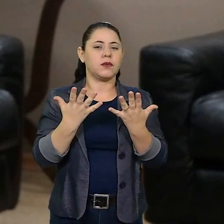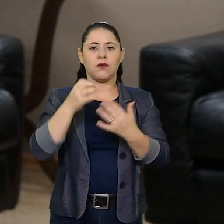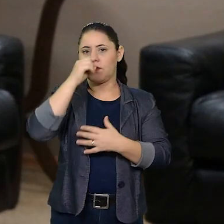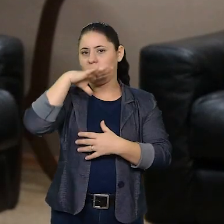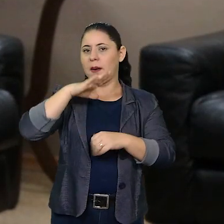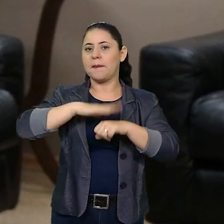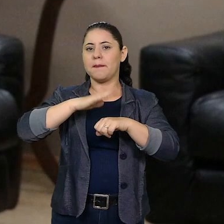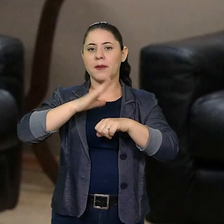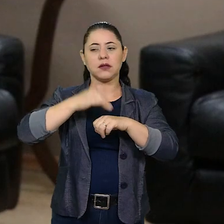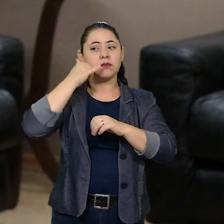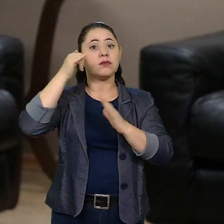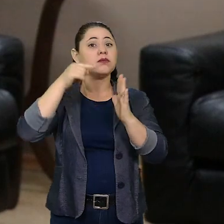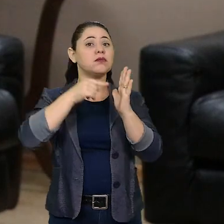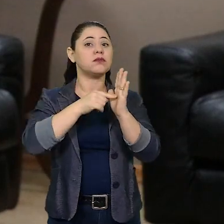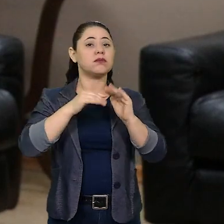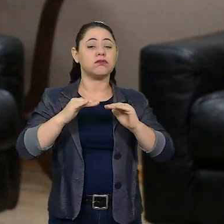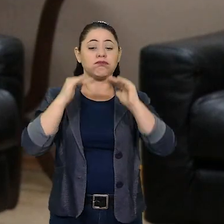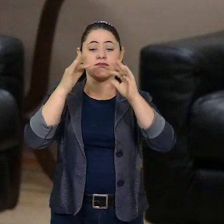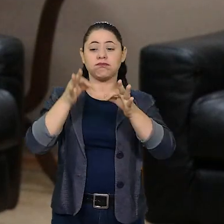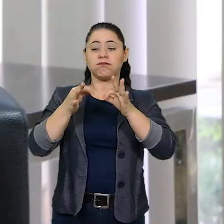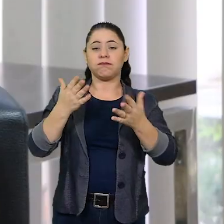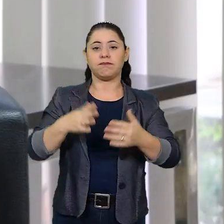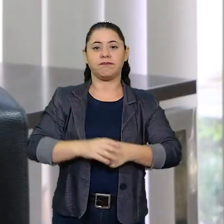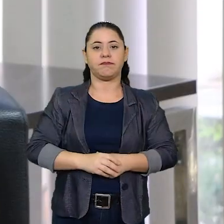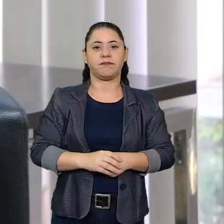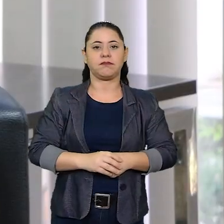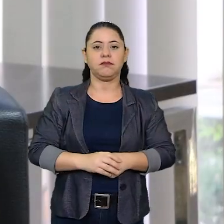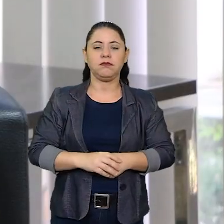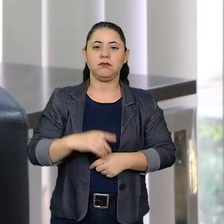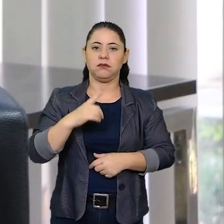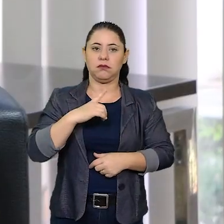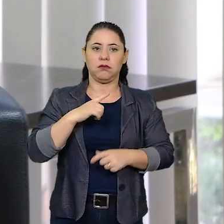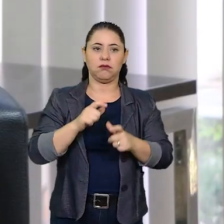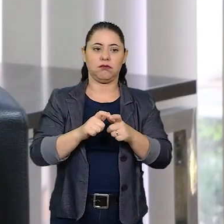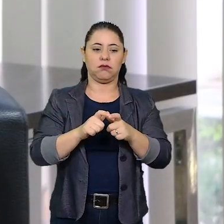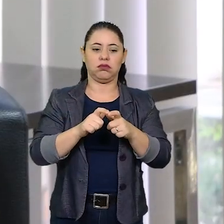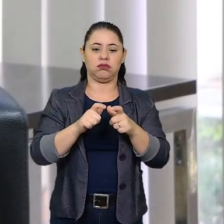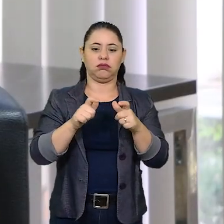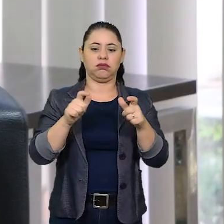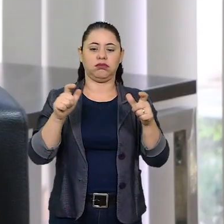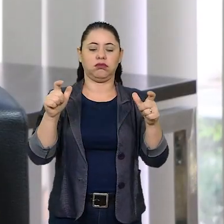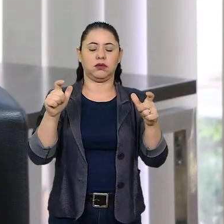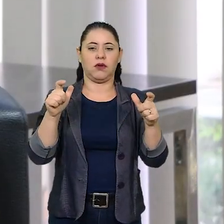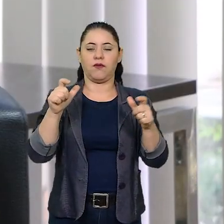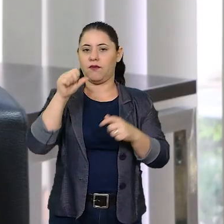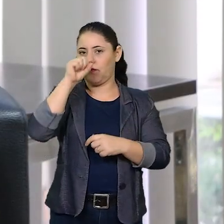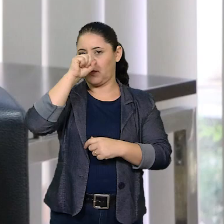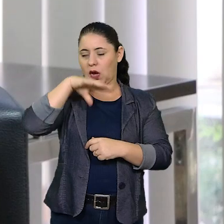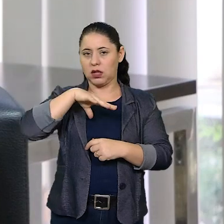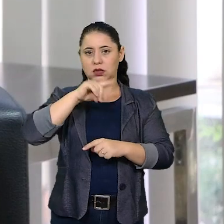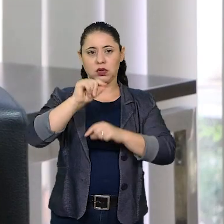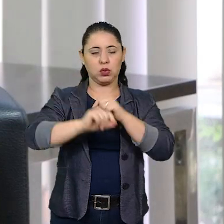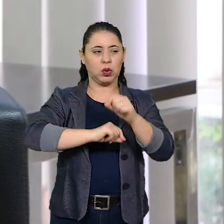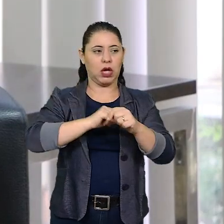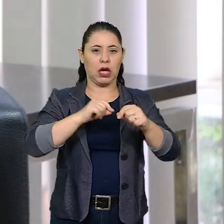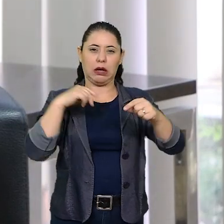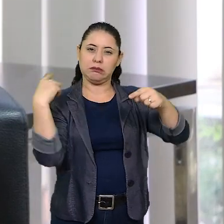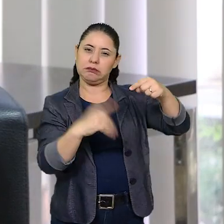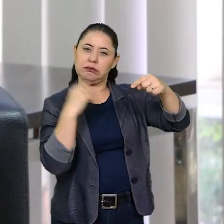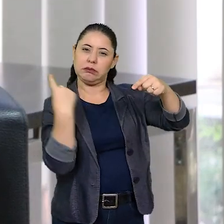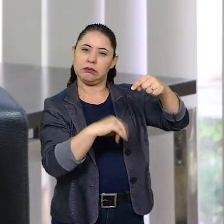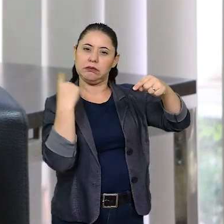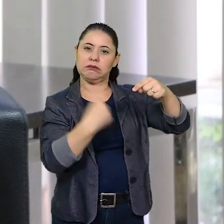de violência mais denunciadas, desembargadora? Nós temos um alto índice de maus tratos,